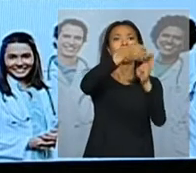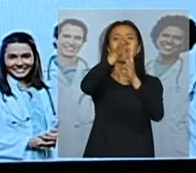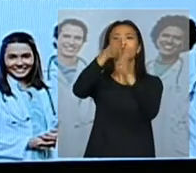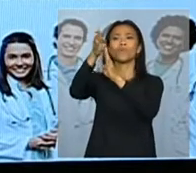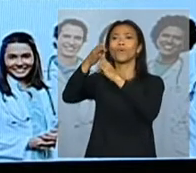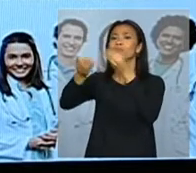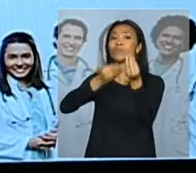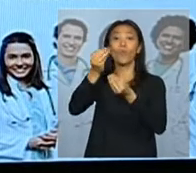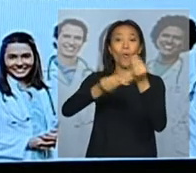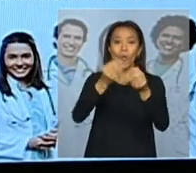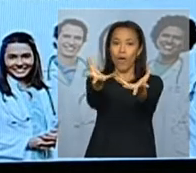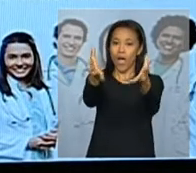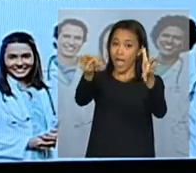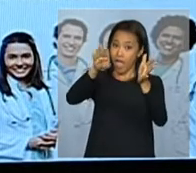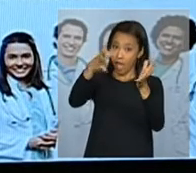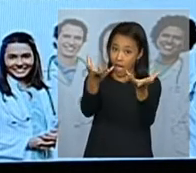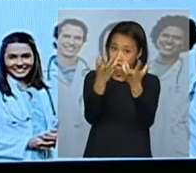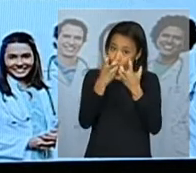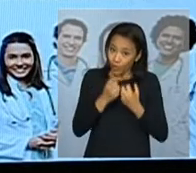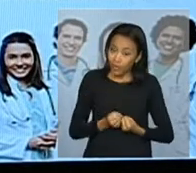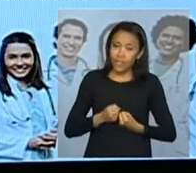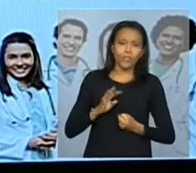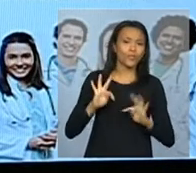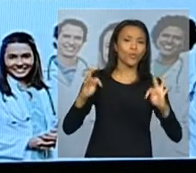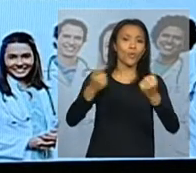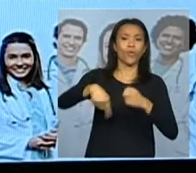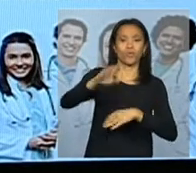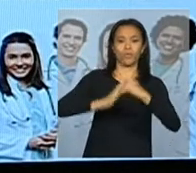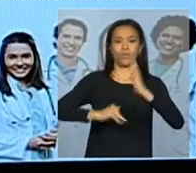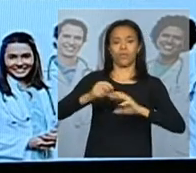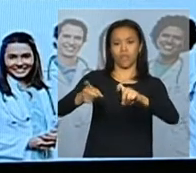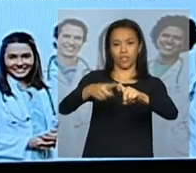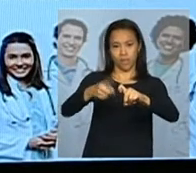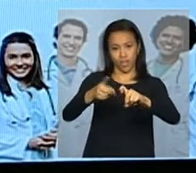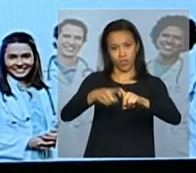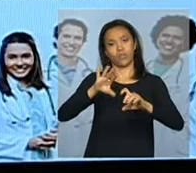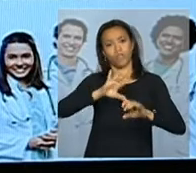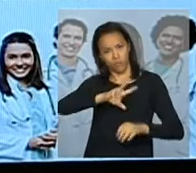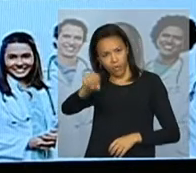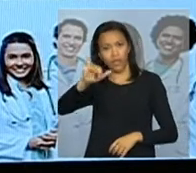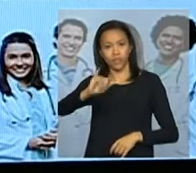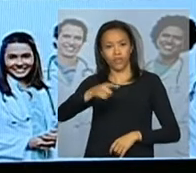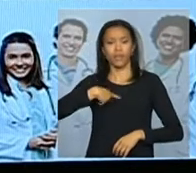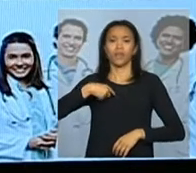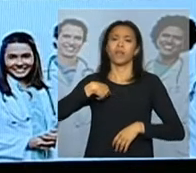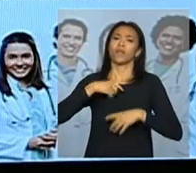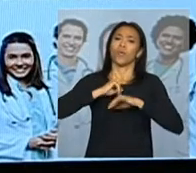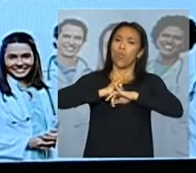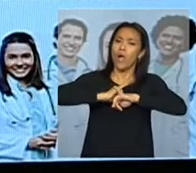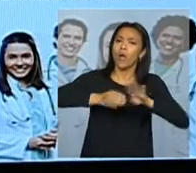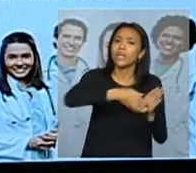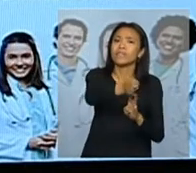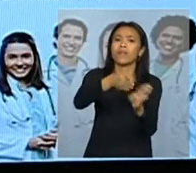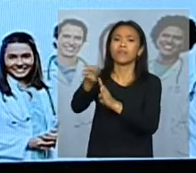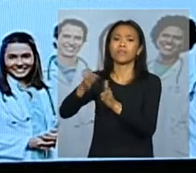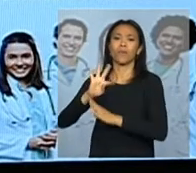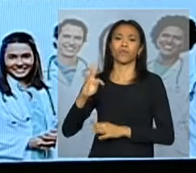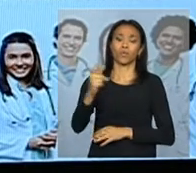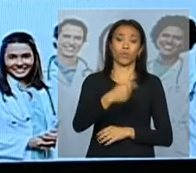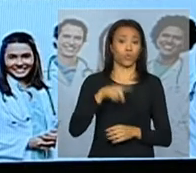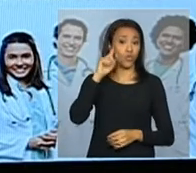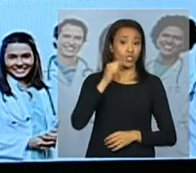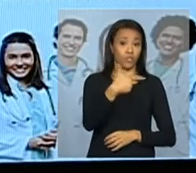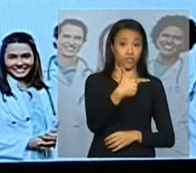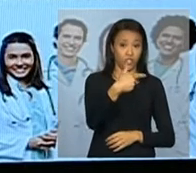acolhimento dos médicos então ter uma vida conferência com os o ouvido que não receber esses profissionais no dia